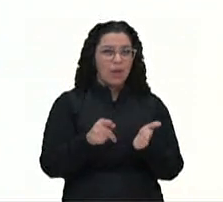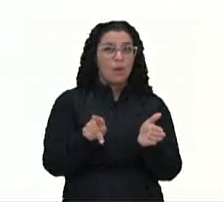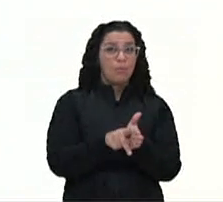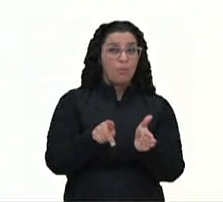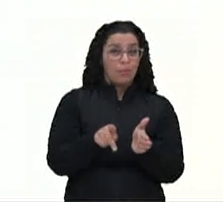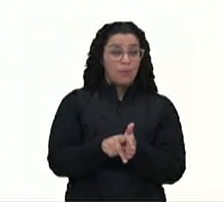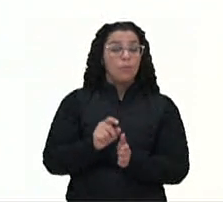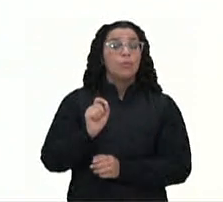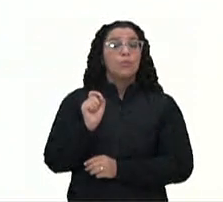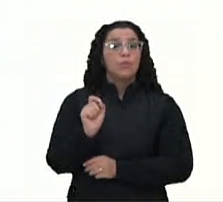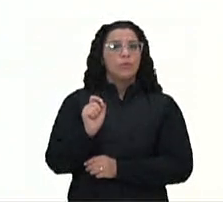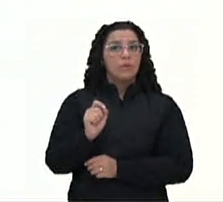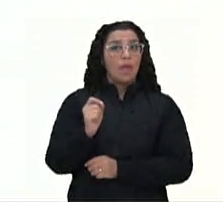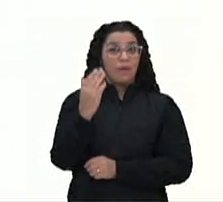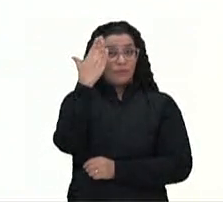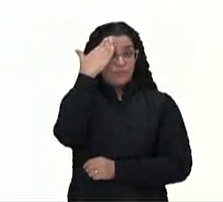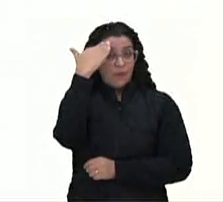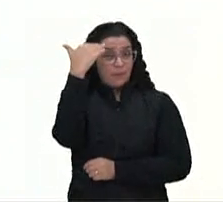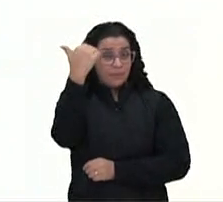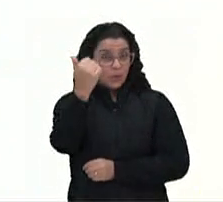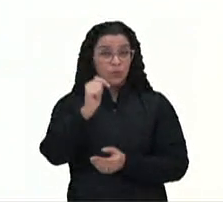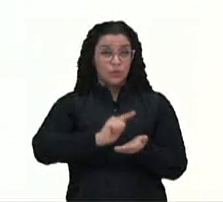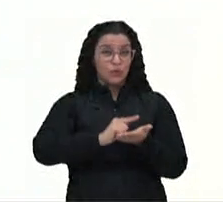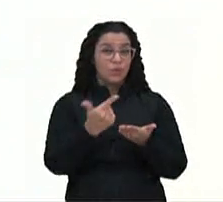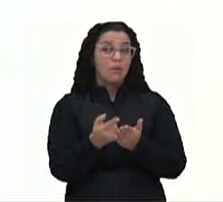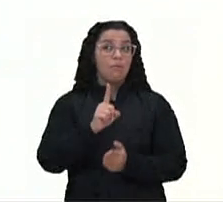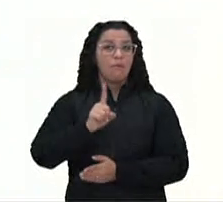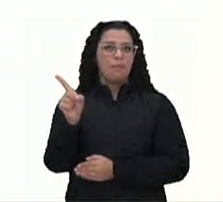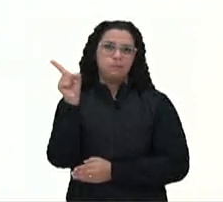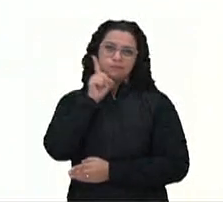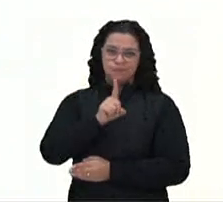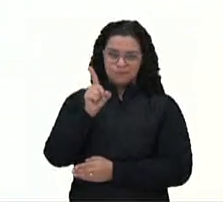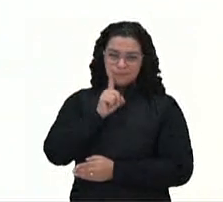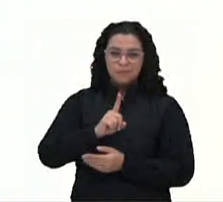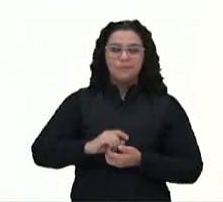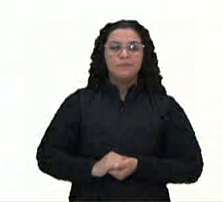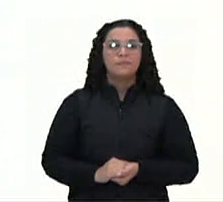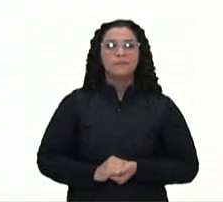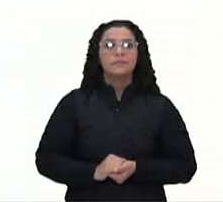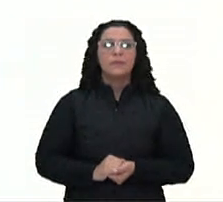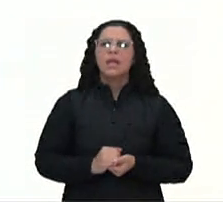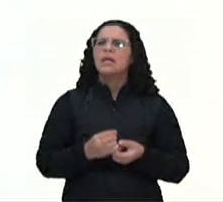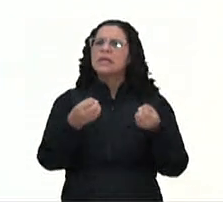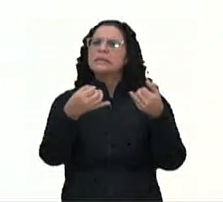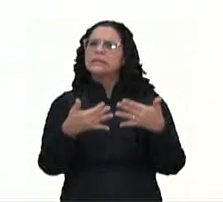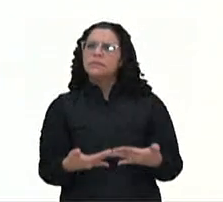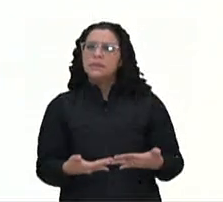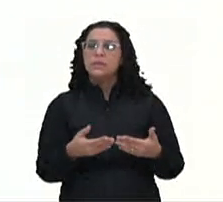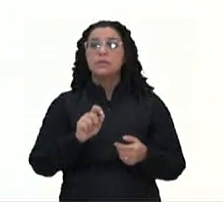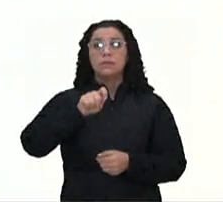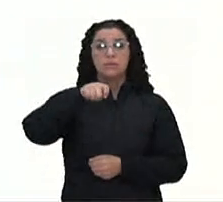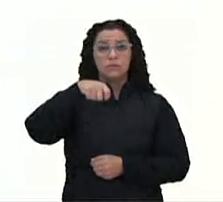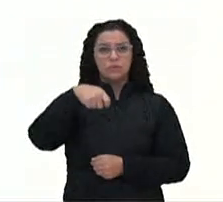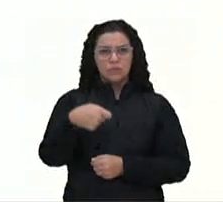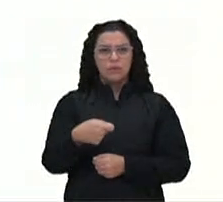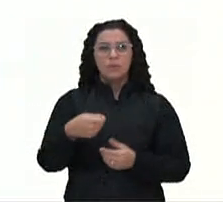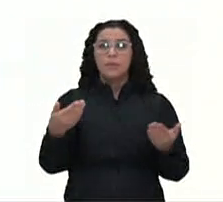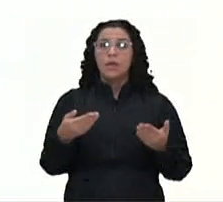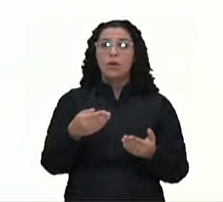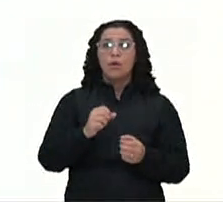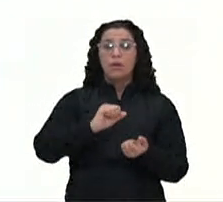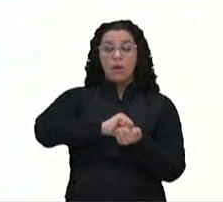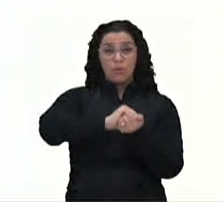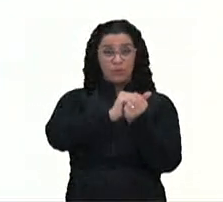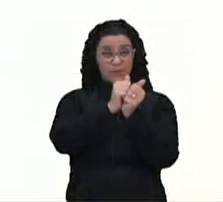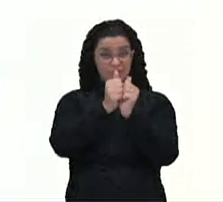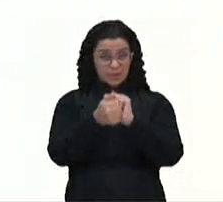é um jornal, muito famoso, né? Americano, inclusive. E aqui ele fala justamente sobre, esse